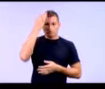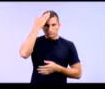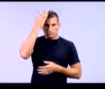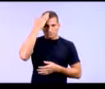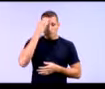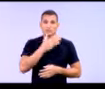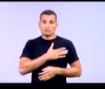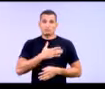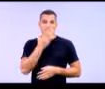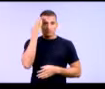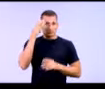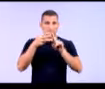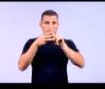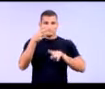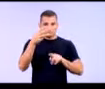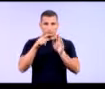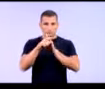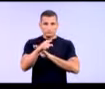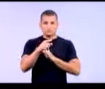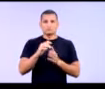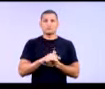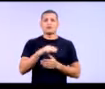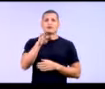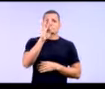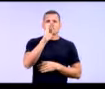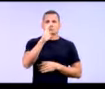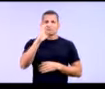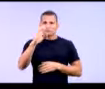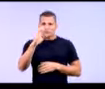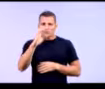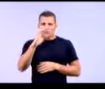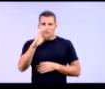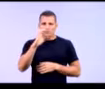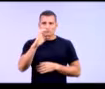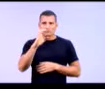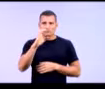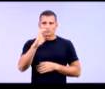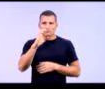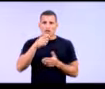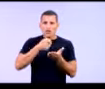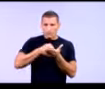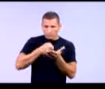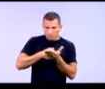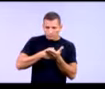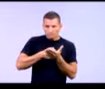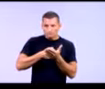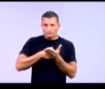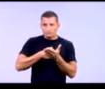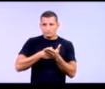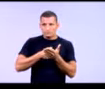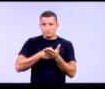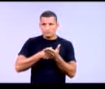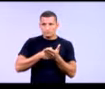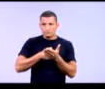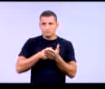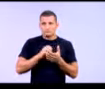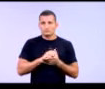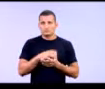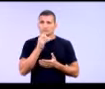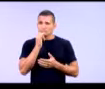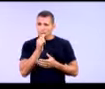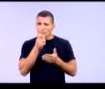coisas. Se o trabalho de TCC, o trabalho de conclusão de curso, ele é obrigatório. Caso ele